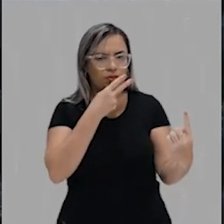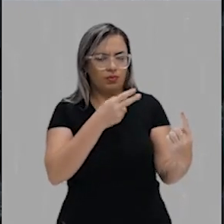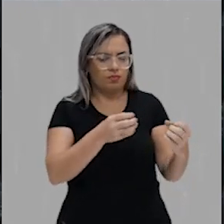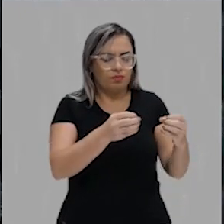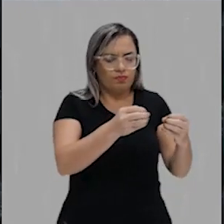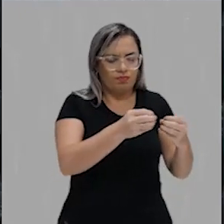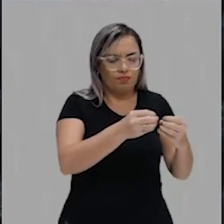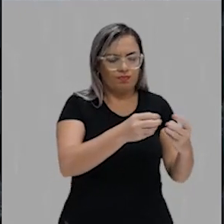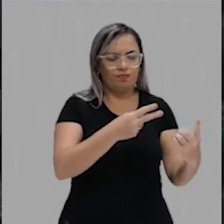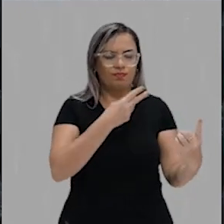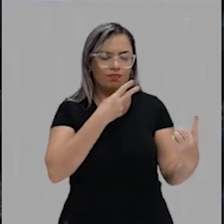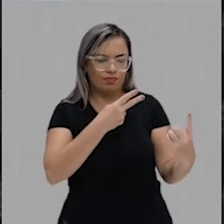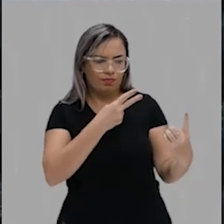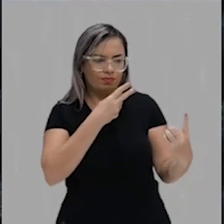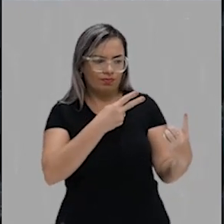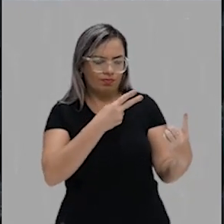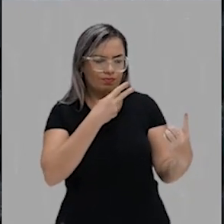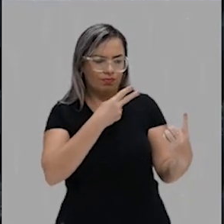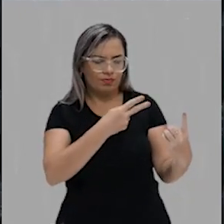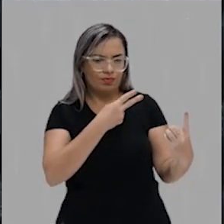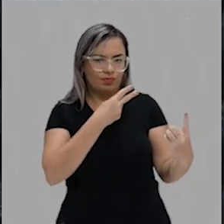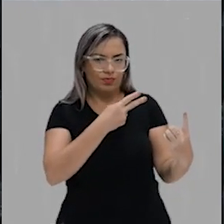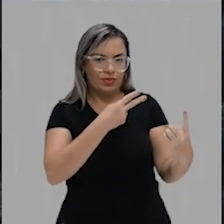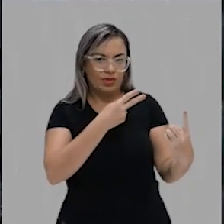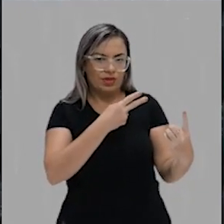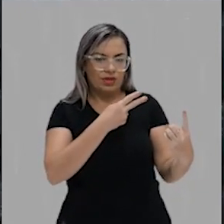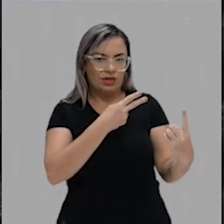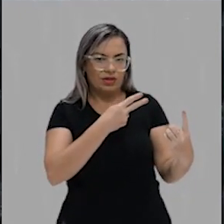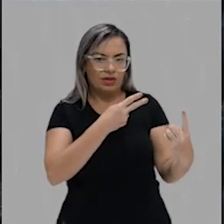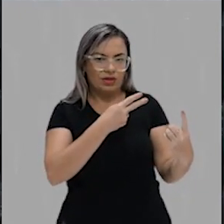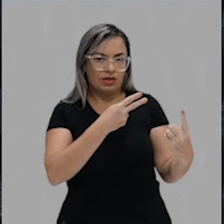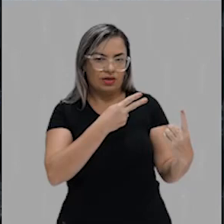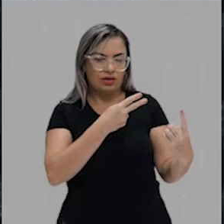não fumando, acaba se tornando um fumante